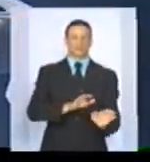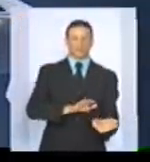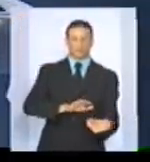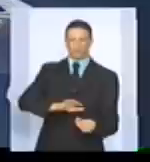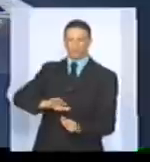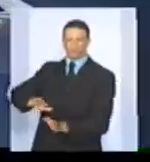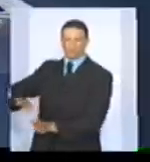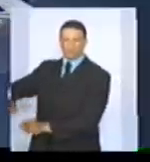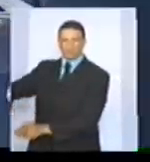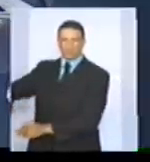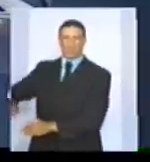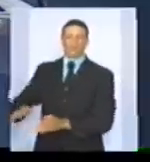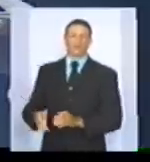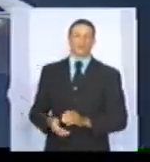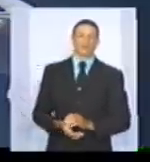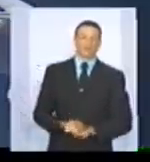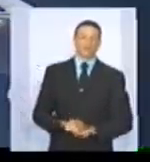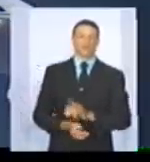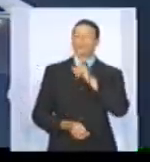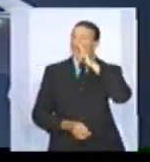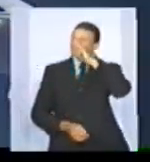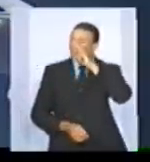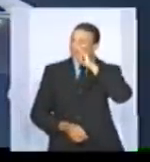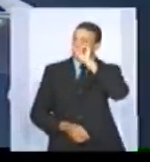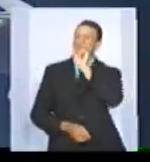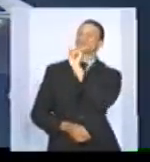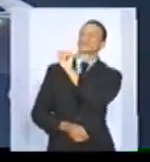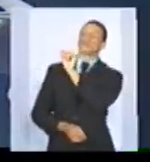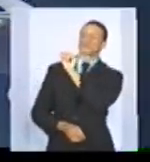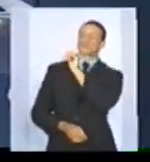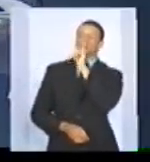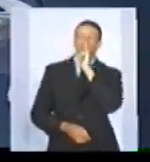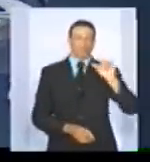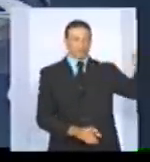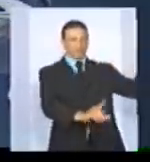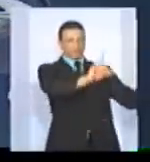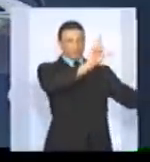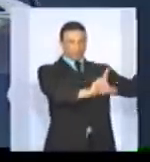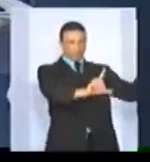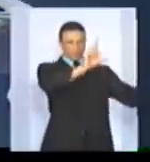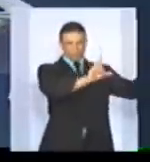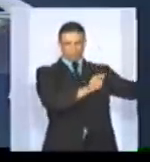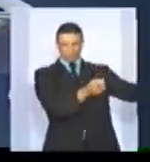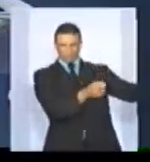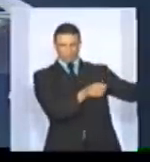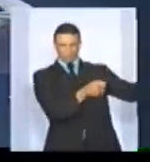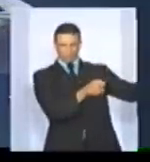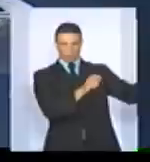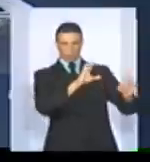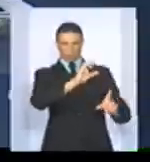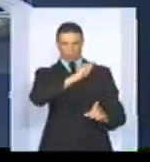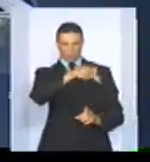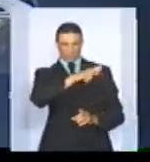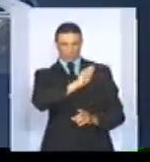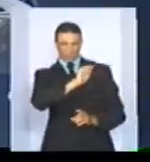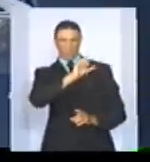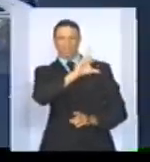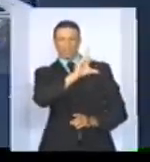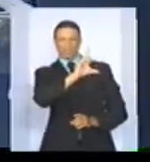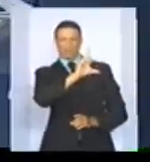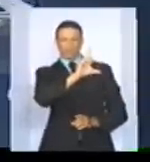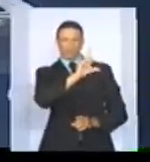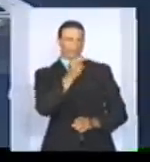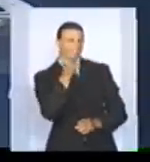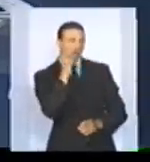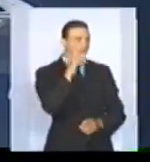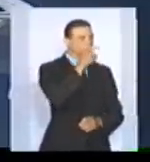Como admitir o perigoso precedente de permitir a cassação de um canal de programação TV por assinatura? Como admitir que o indivíduo que deseja adquirir um